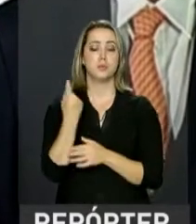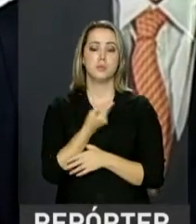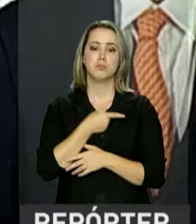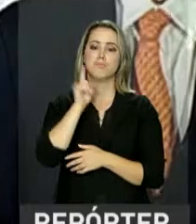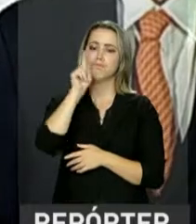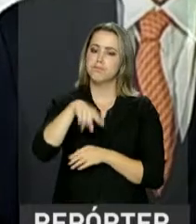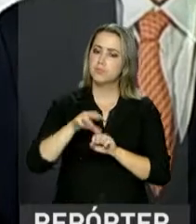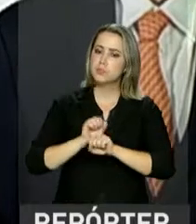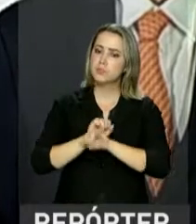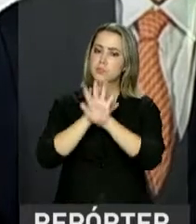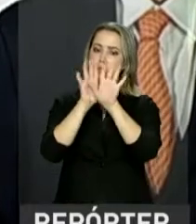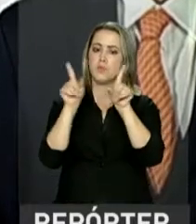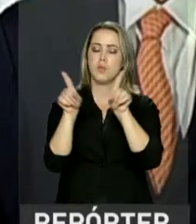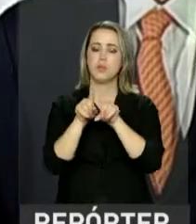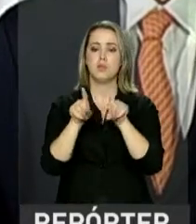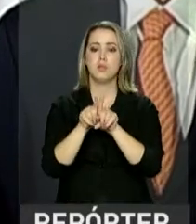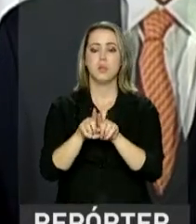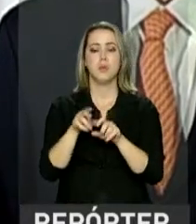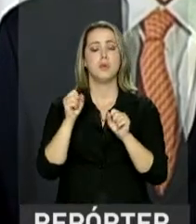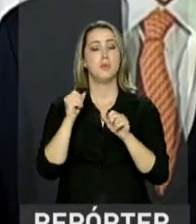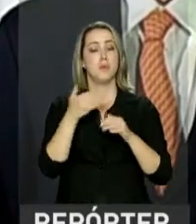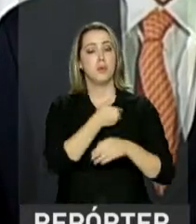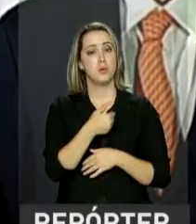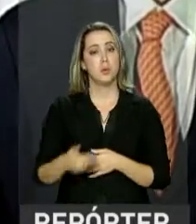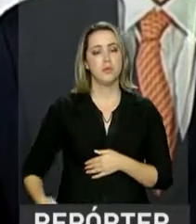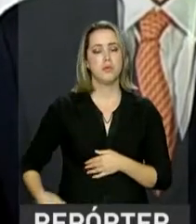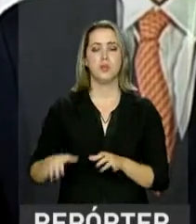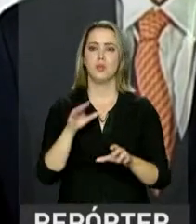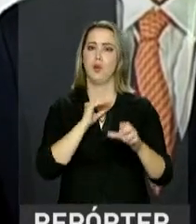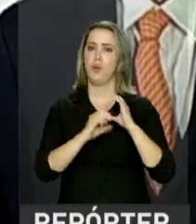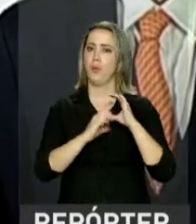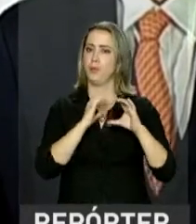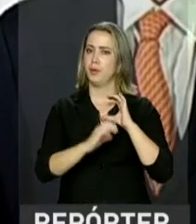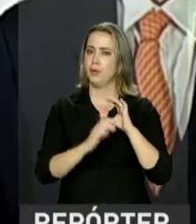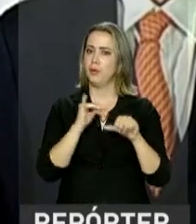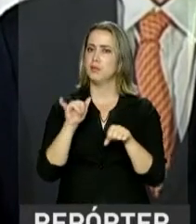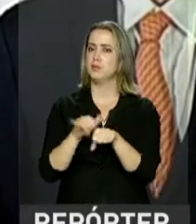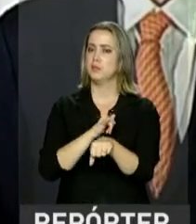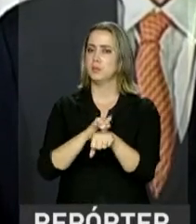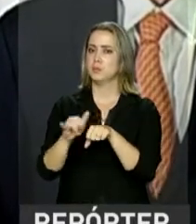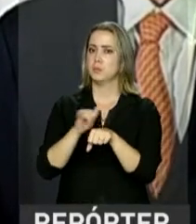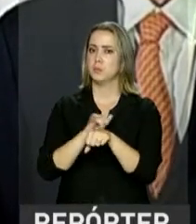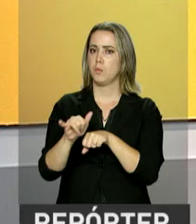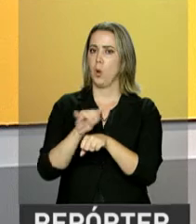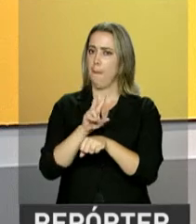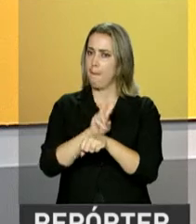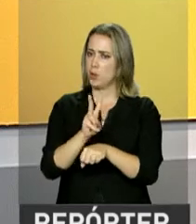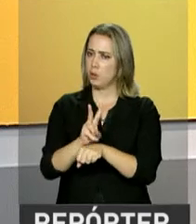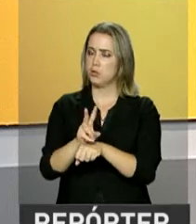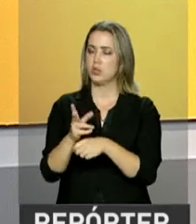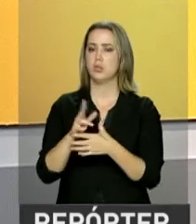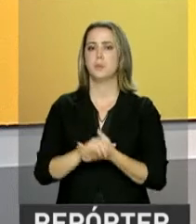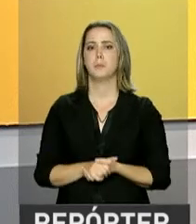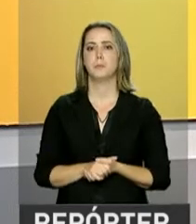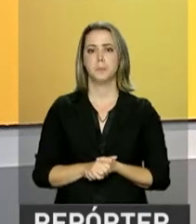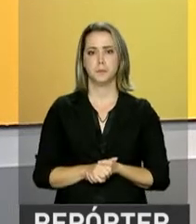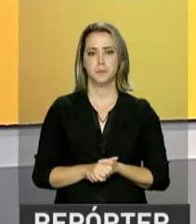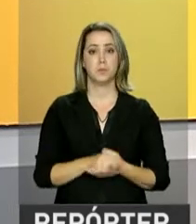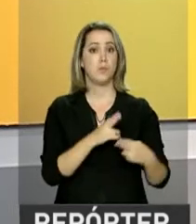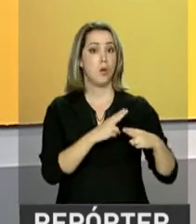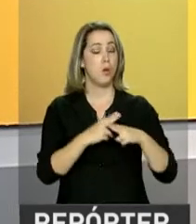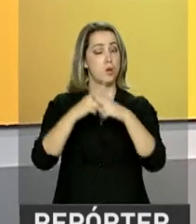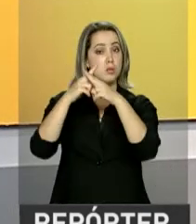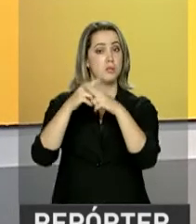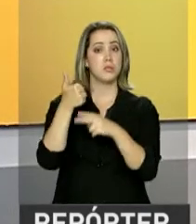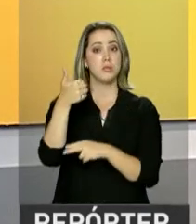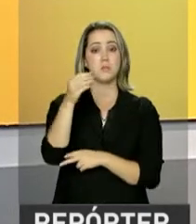evidentemente também para o governo as suas comunicações estratégicas ela estarão blindadas o satélite deve